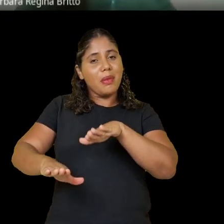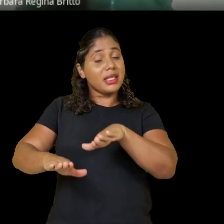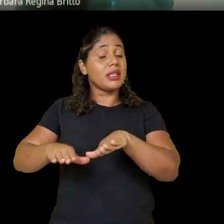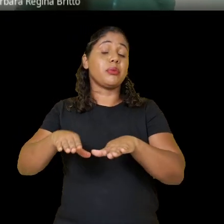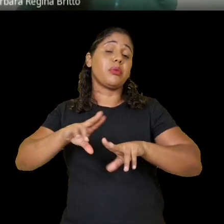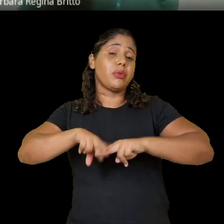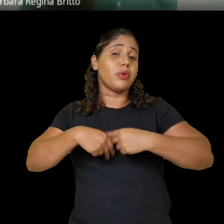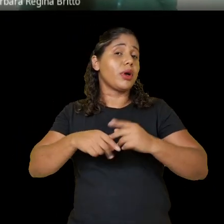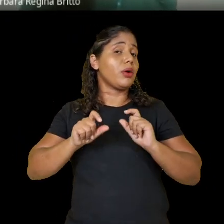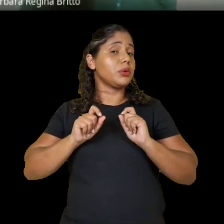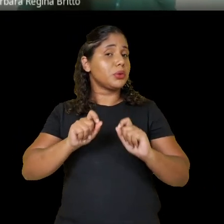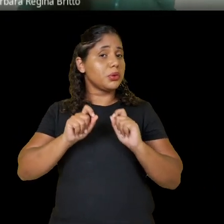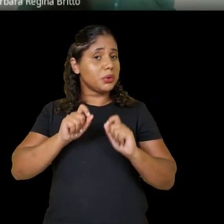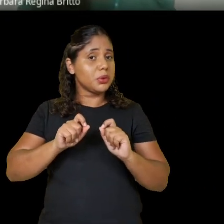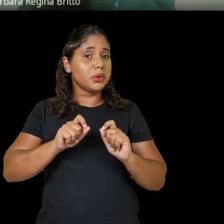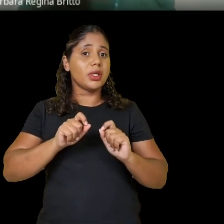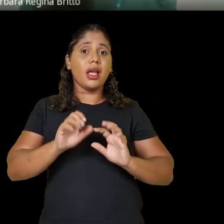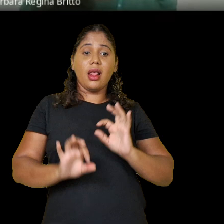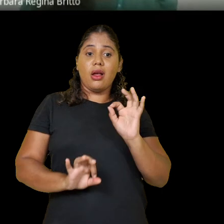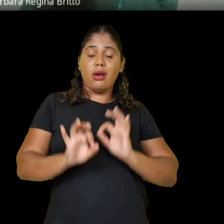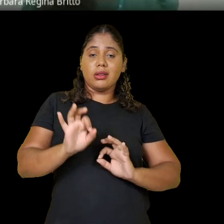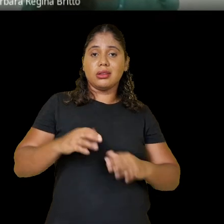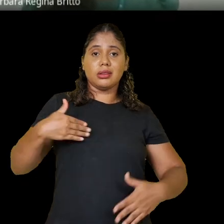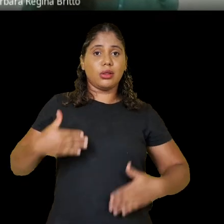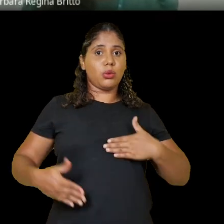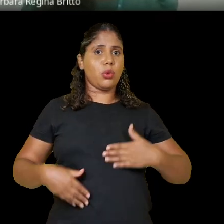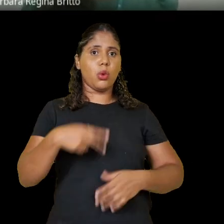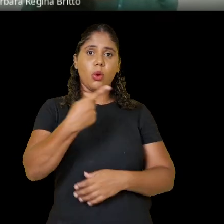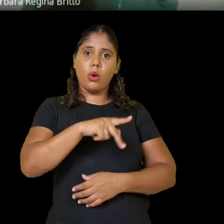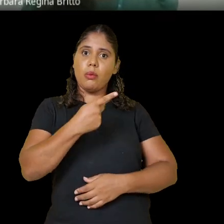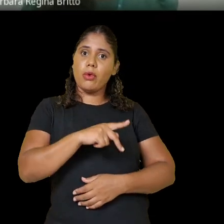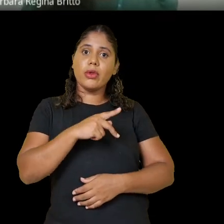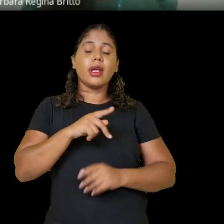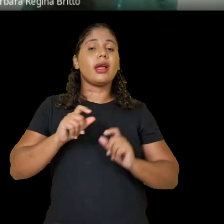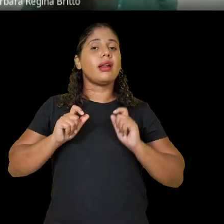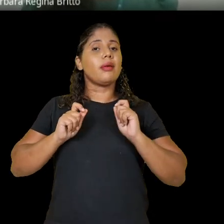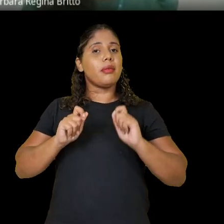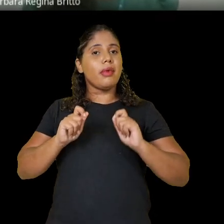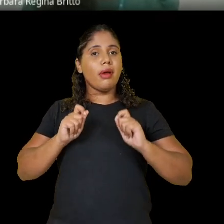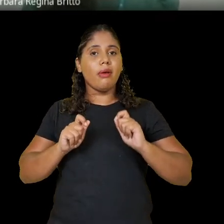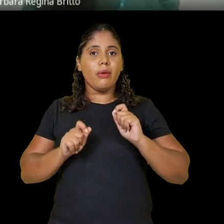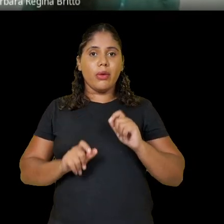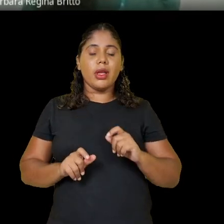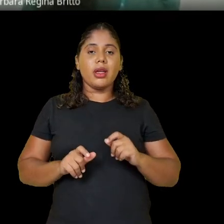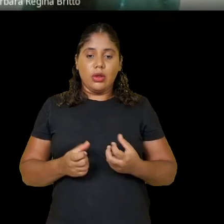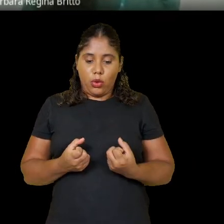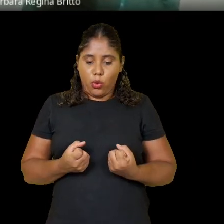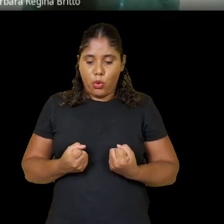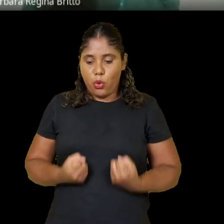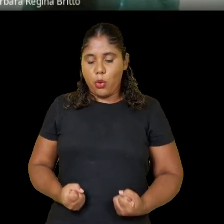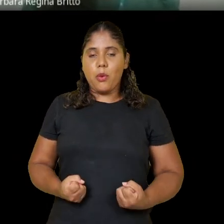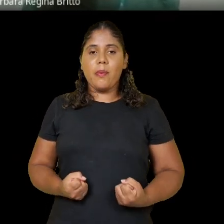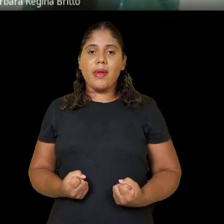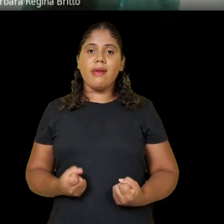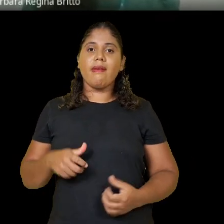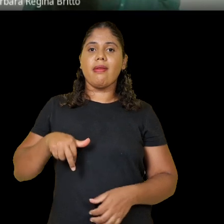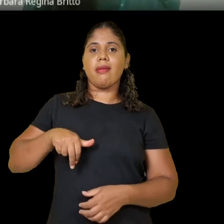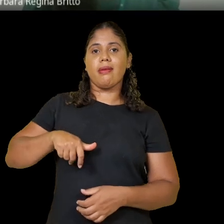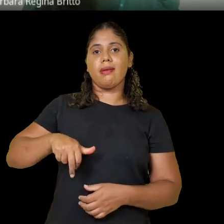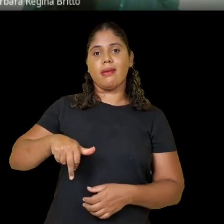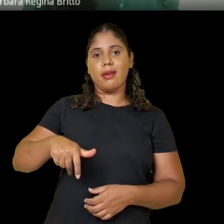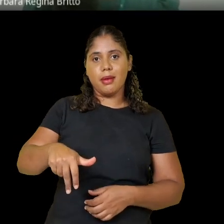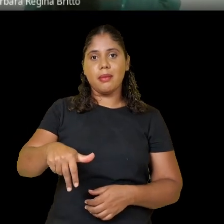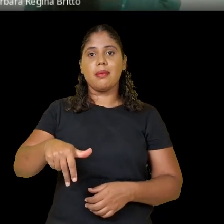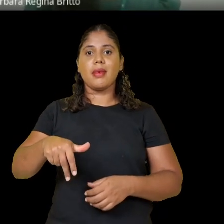seu centro gravitacional, né? Todas essas alterações são esperadas em relação ao processo de